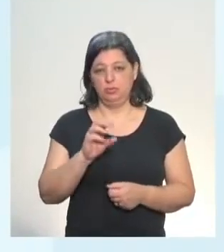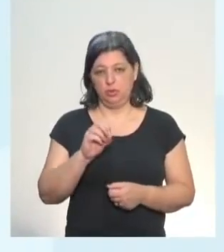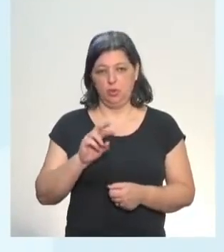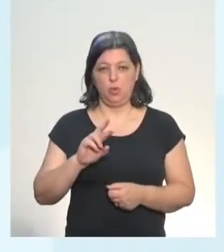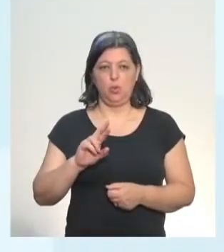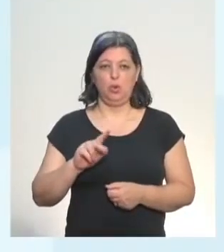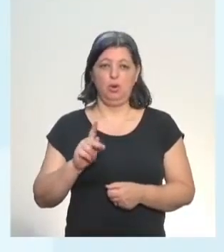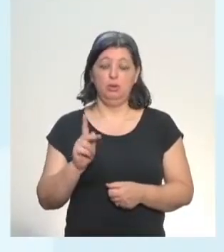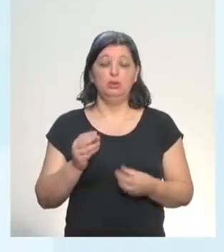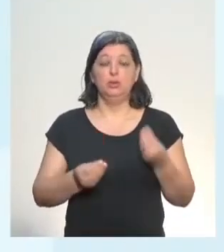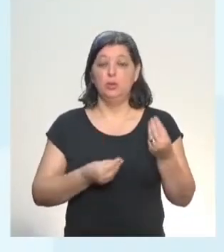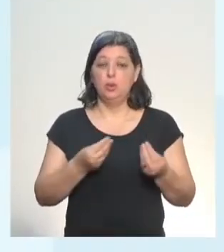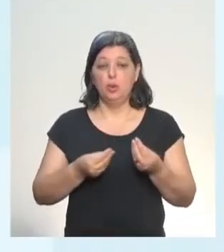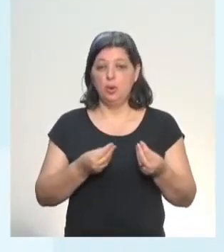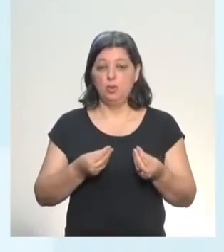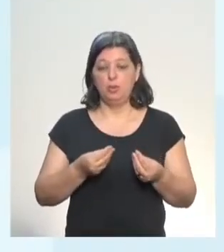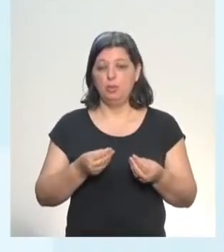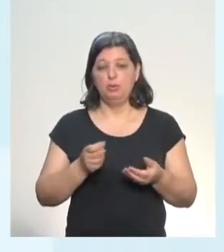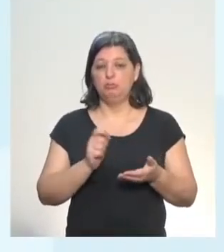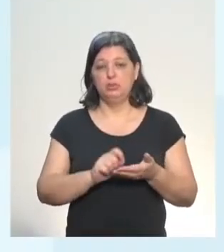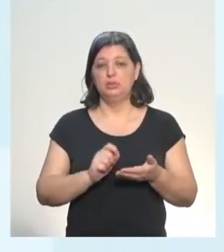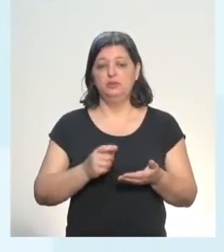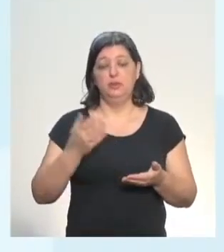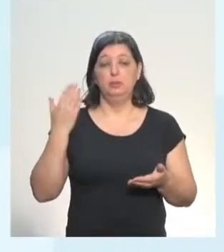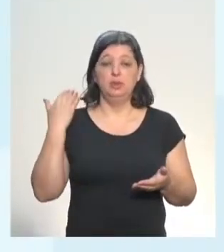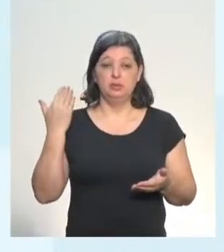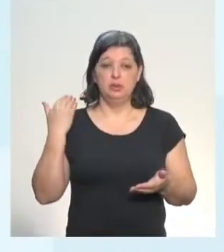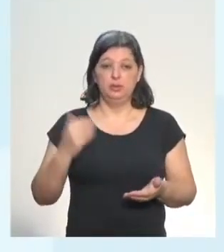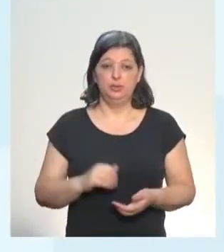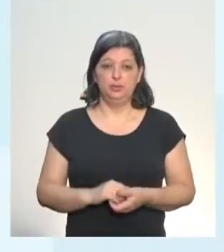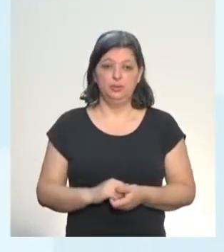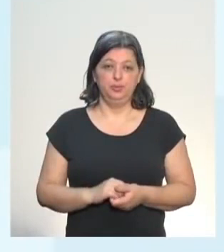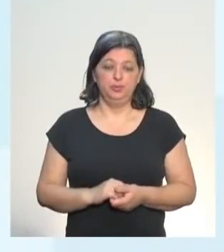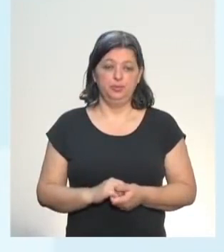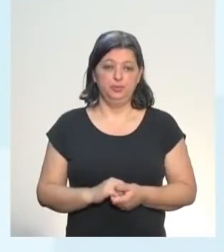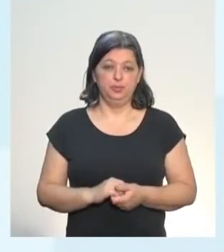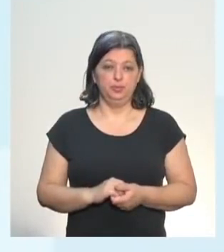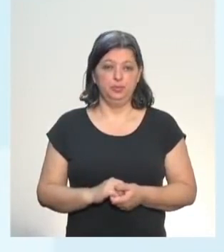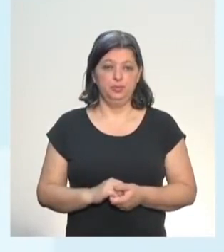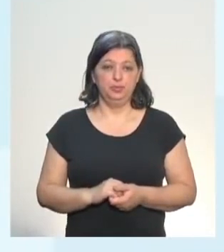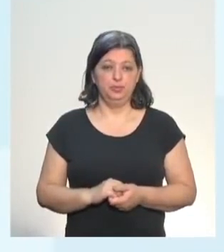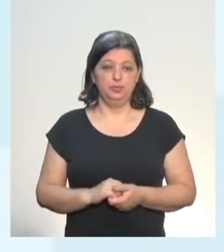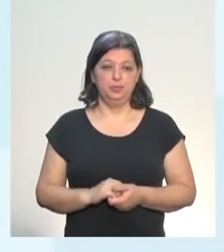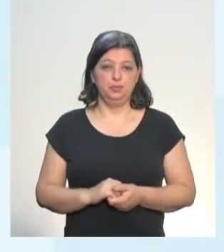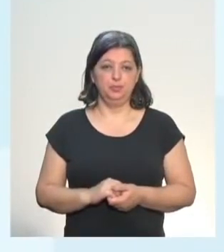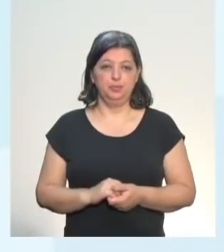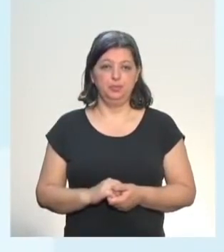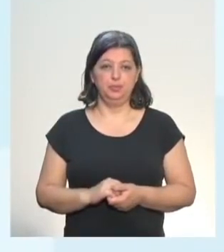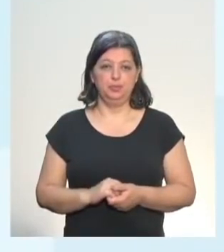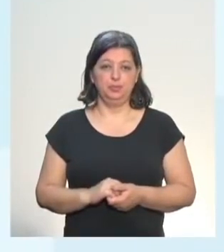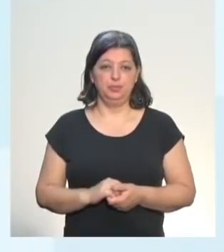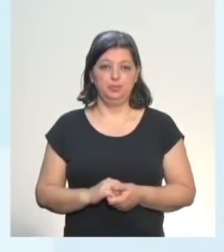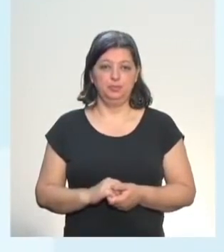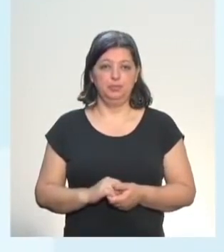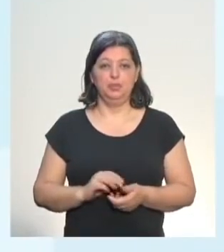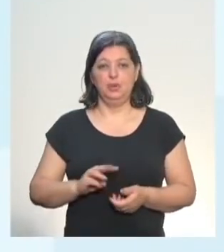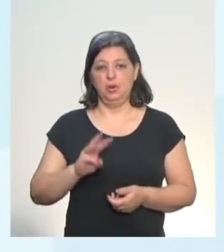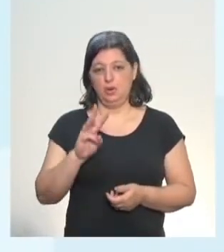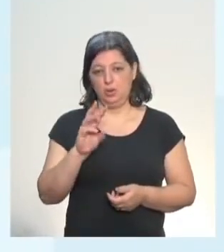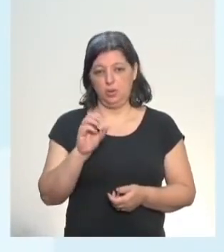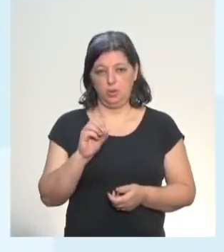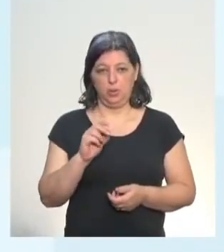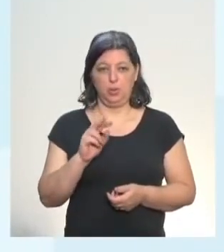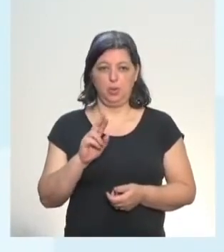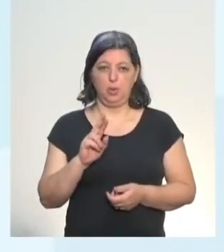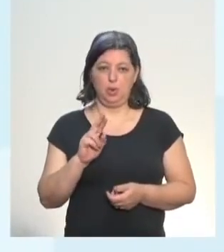no passado? Até a gente já colocou, tem gente que já colocou aí o ED ali, né, no chat. Então, he worked